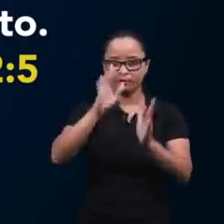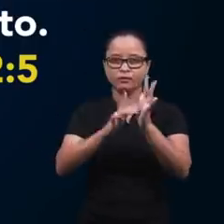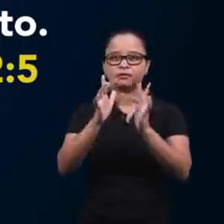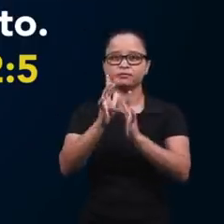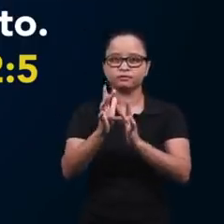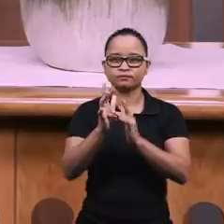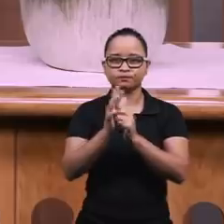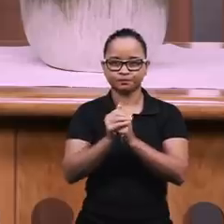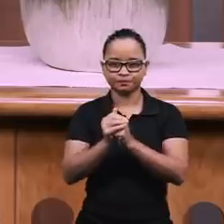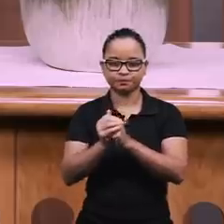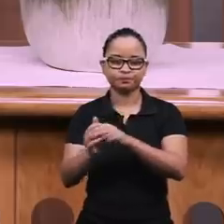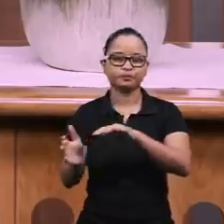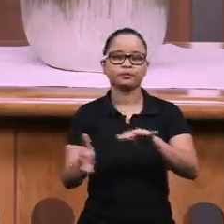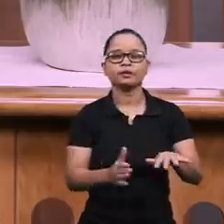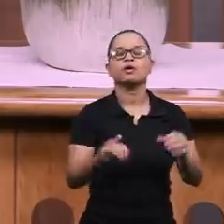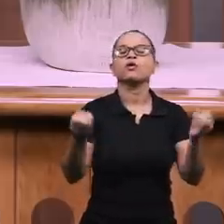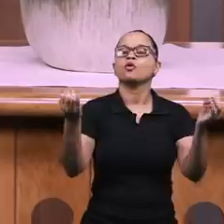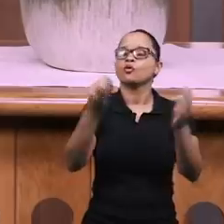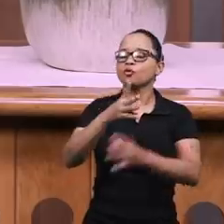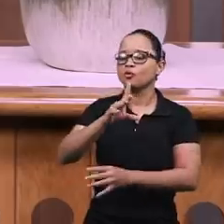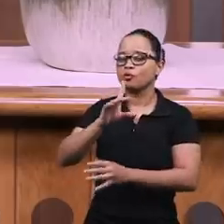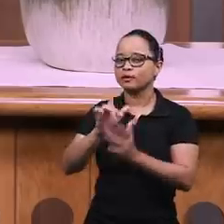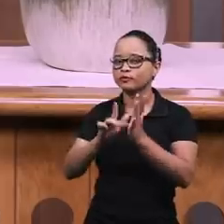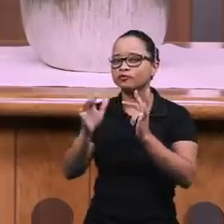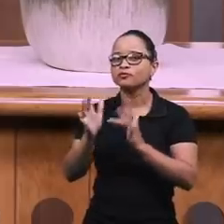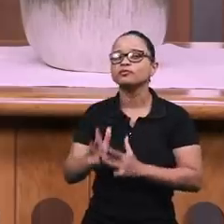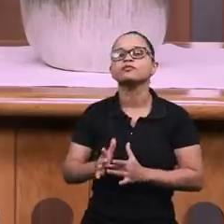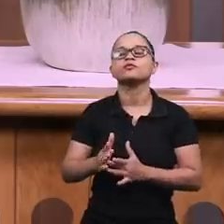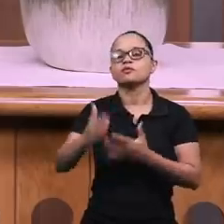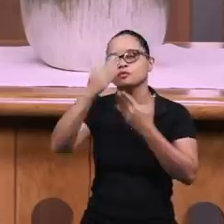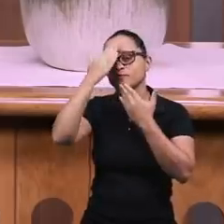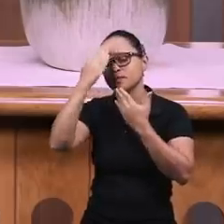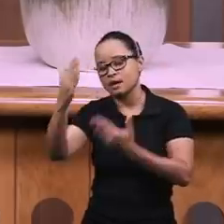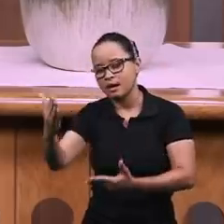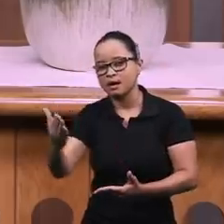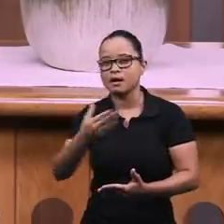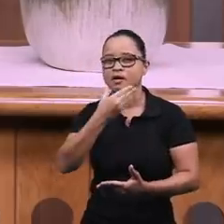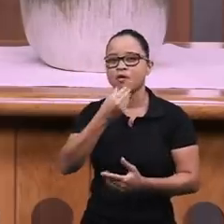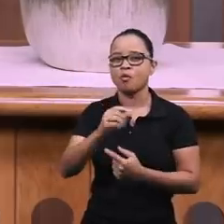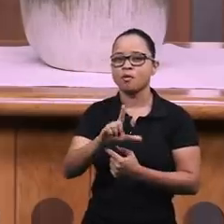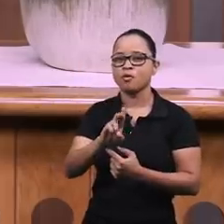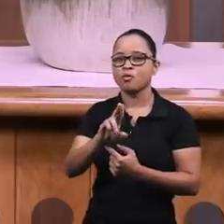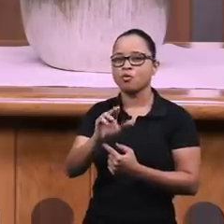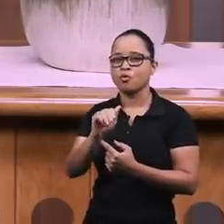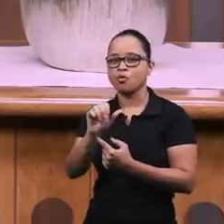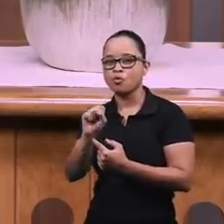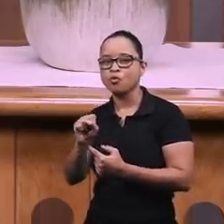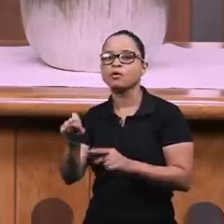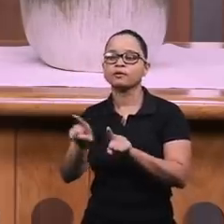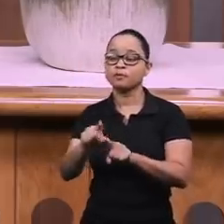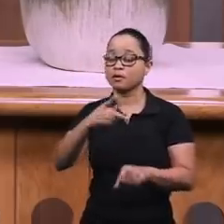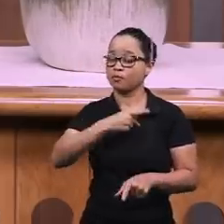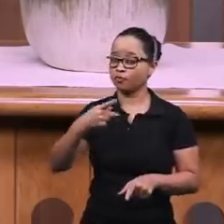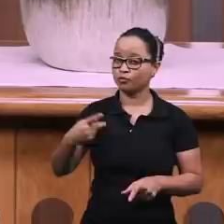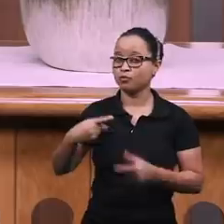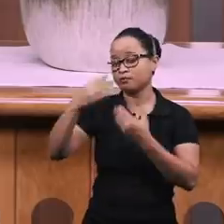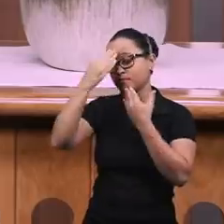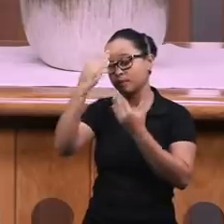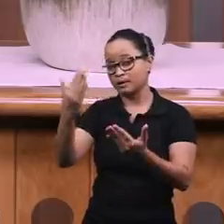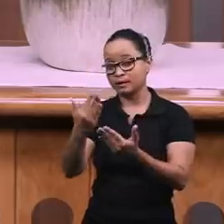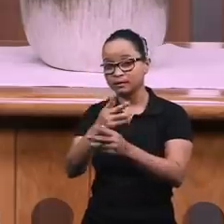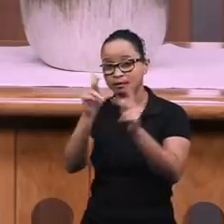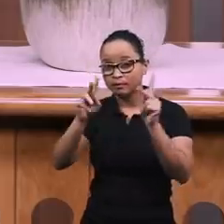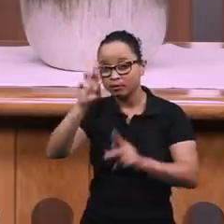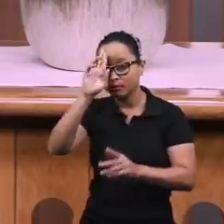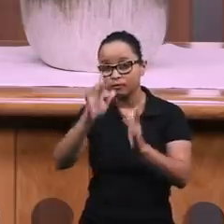paz do Senhor Jesus Glória a Jesus obrigado Lucas Obrigado Pastor rogassiano pela participação a paz do Senhor Jesus a vocês também